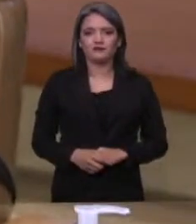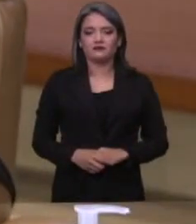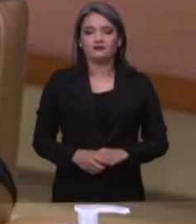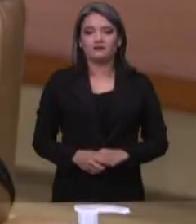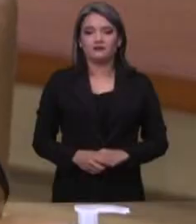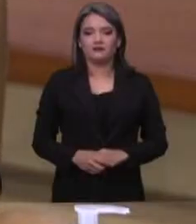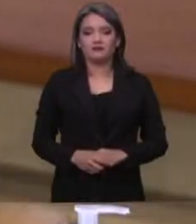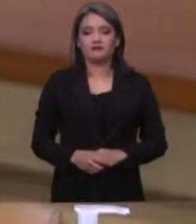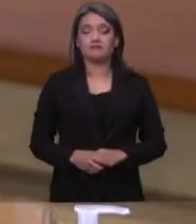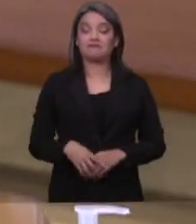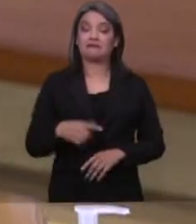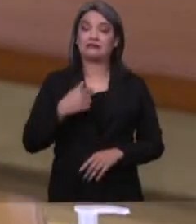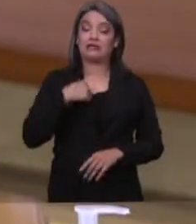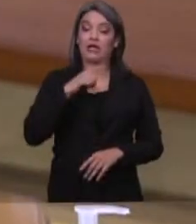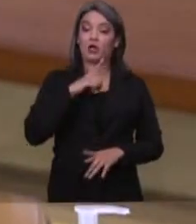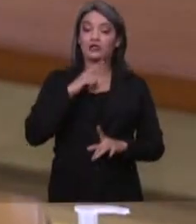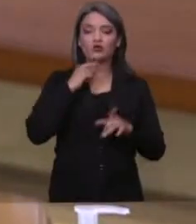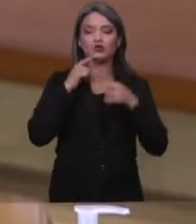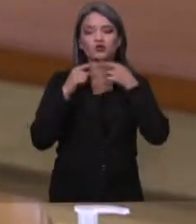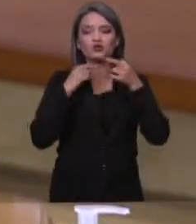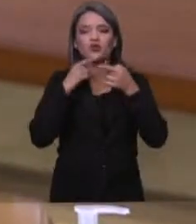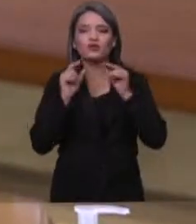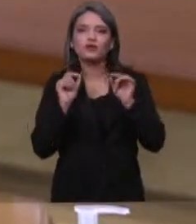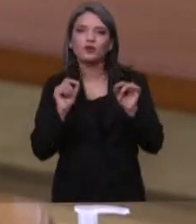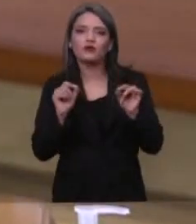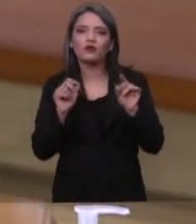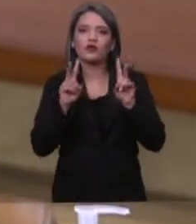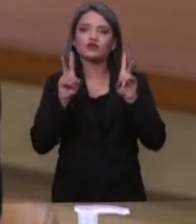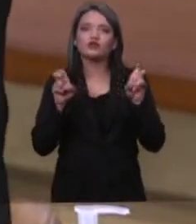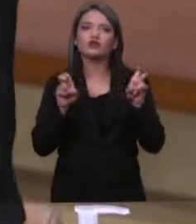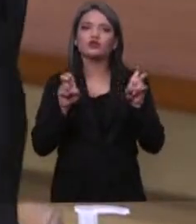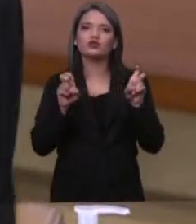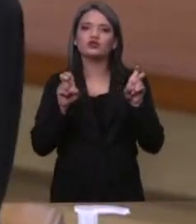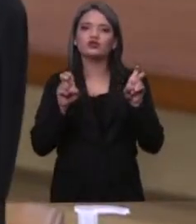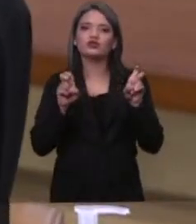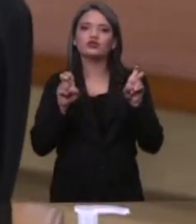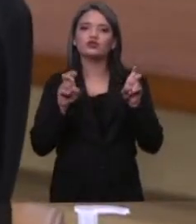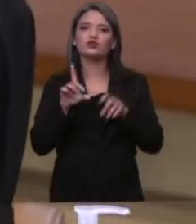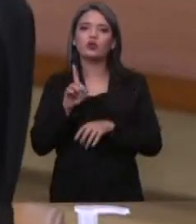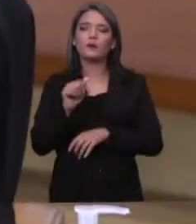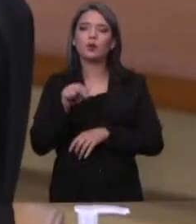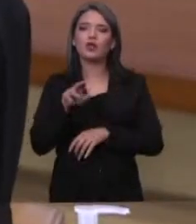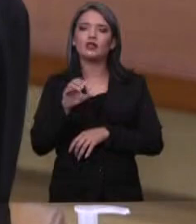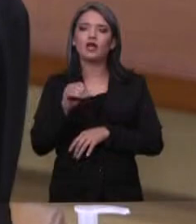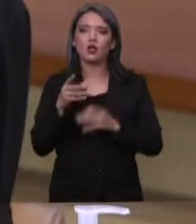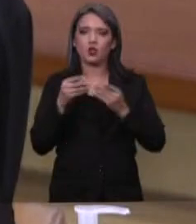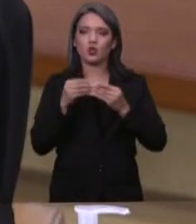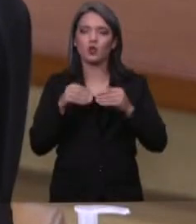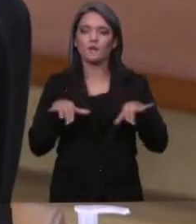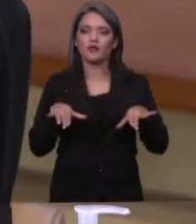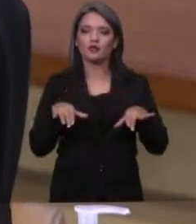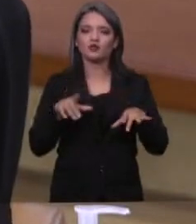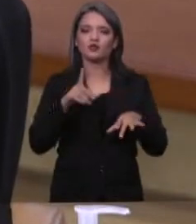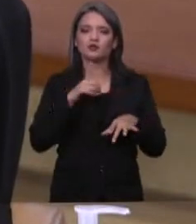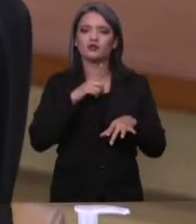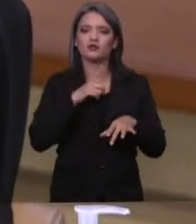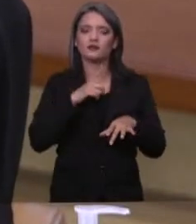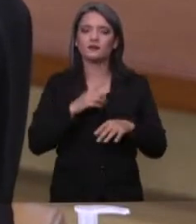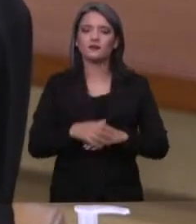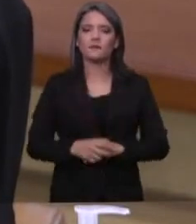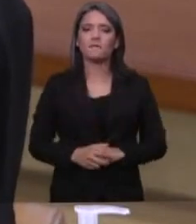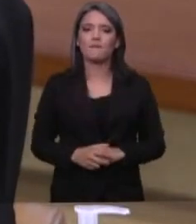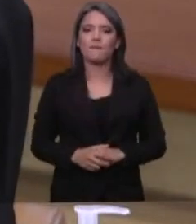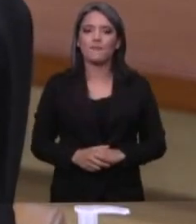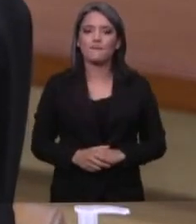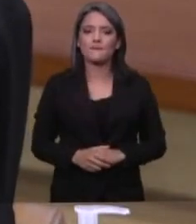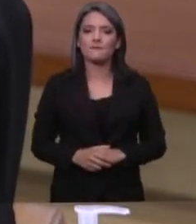Tive sérias dúvidas sobre a questão do dano e a questão do Código Penal e